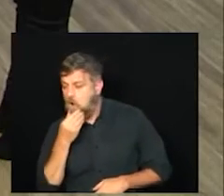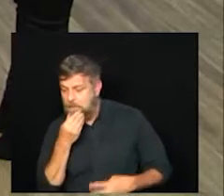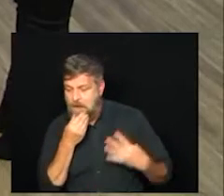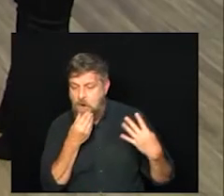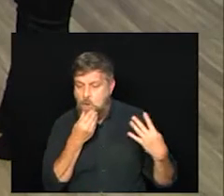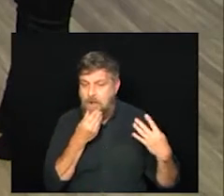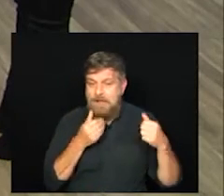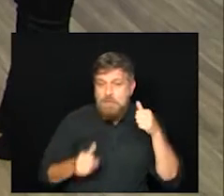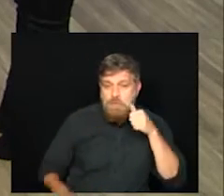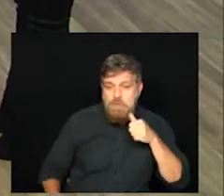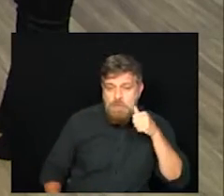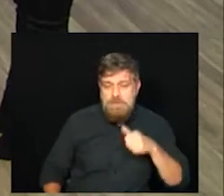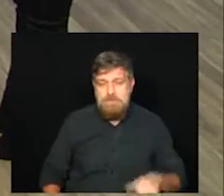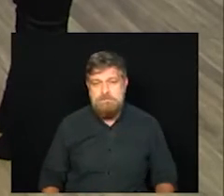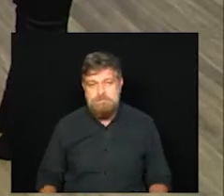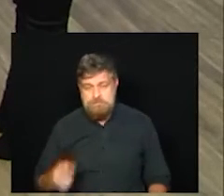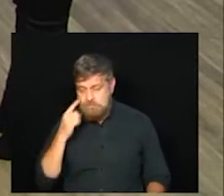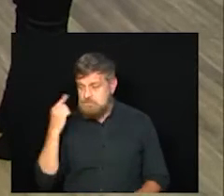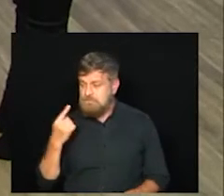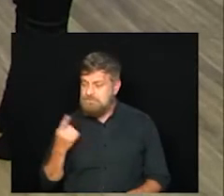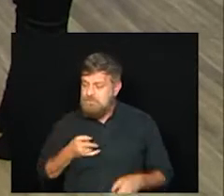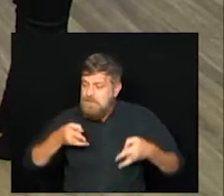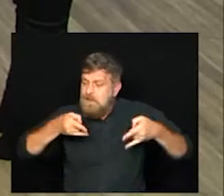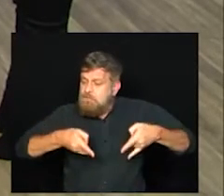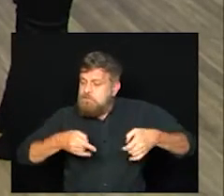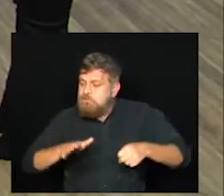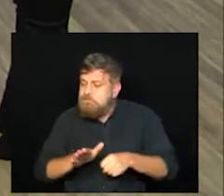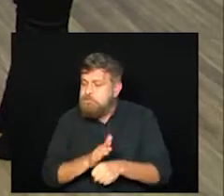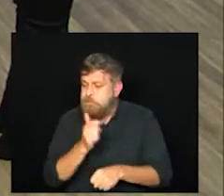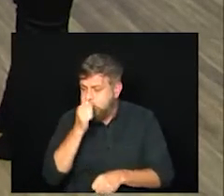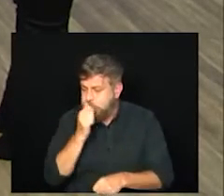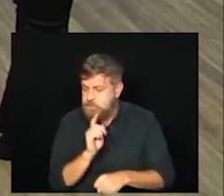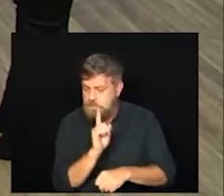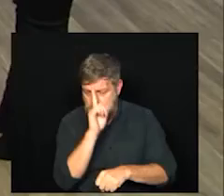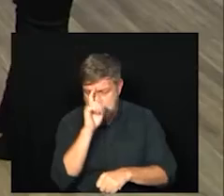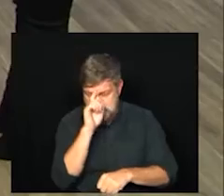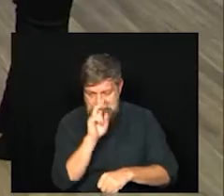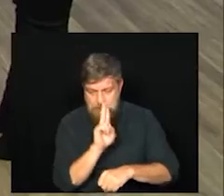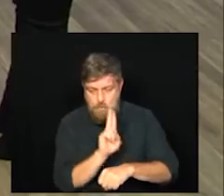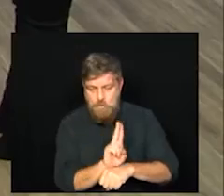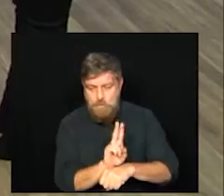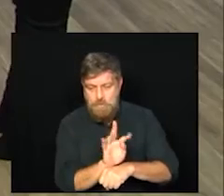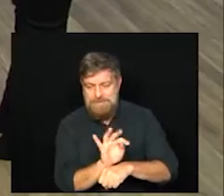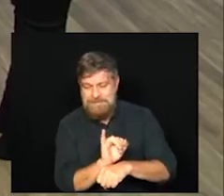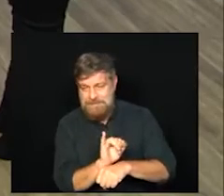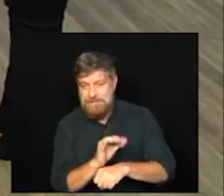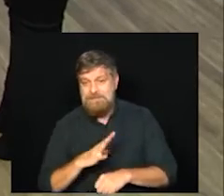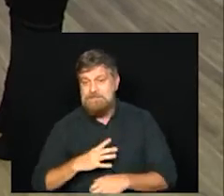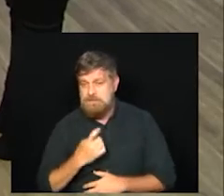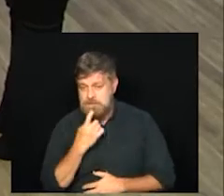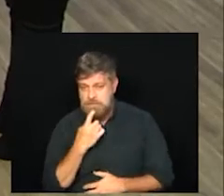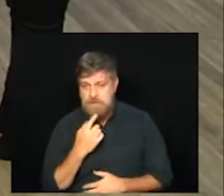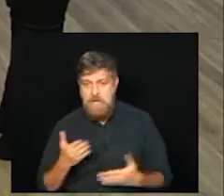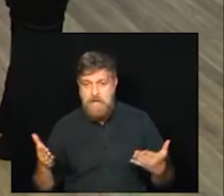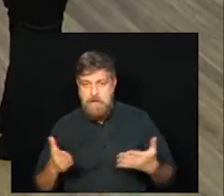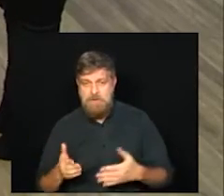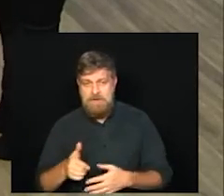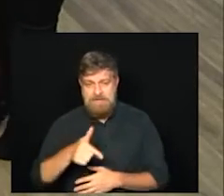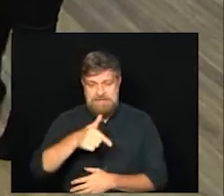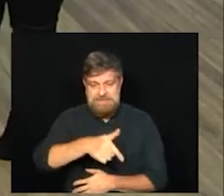4 mulheres. Mina Abreu, taxa de ocupação de leitos de UTI aqui em Campinas. Nós estamos agora com